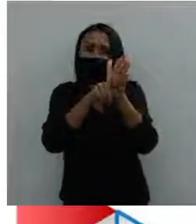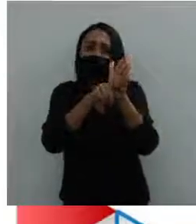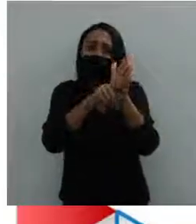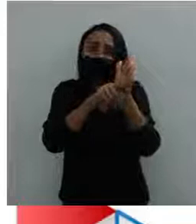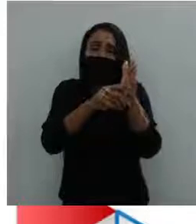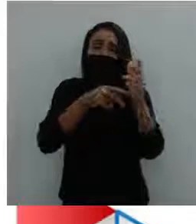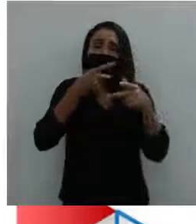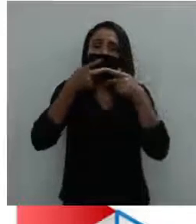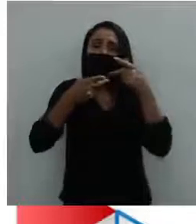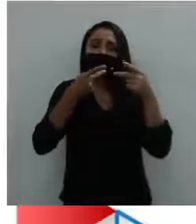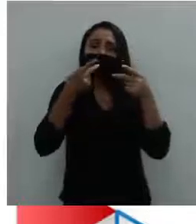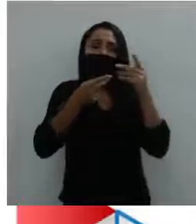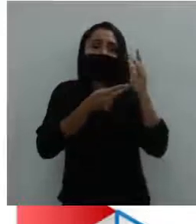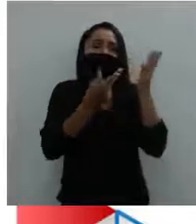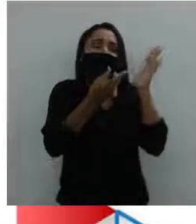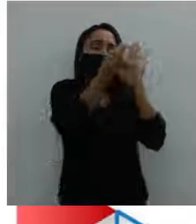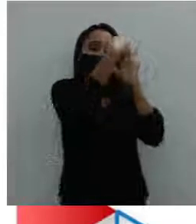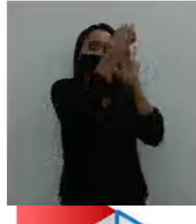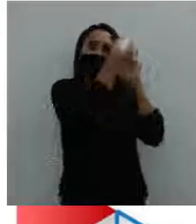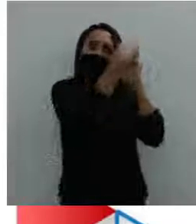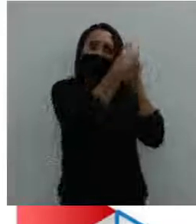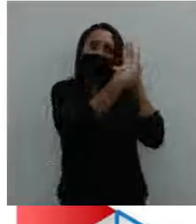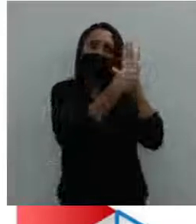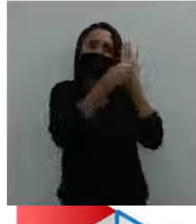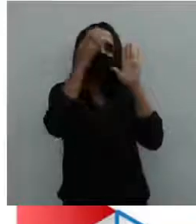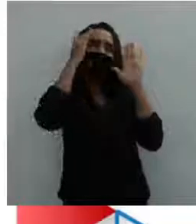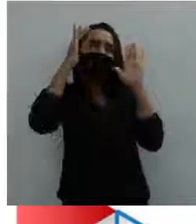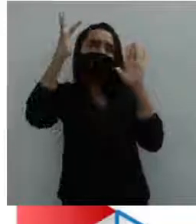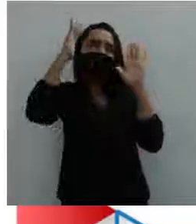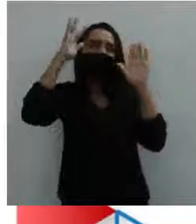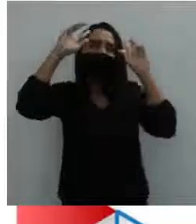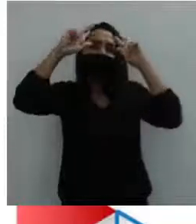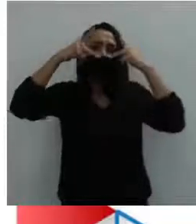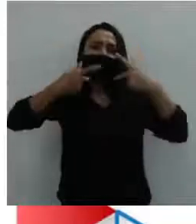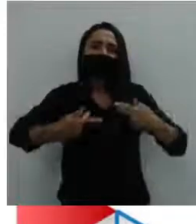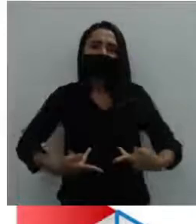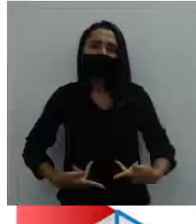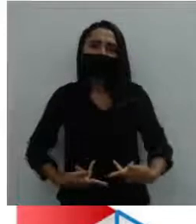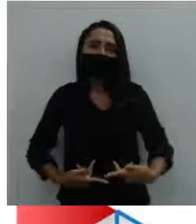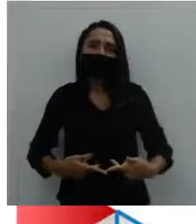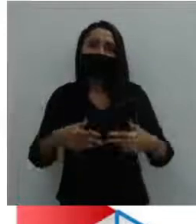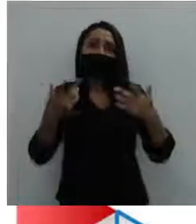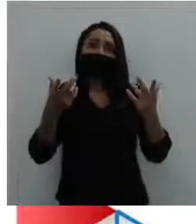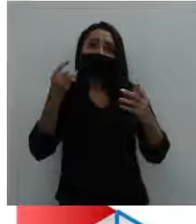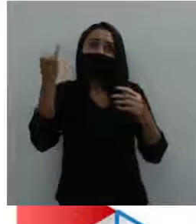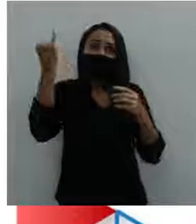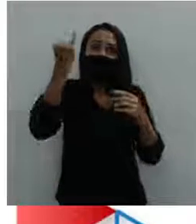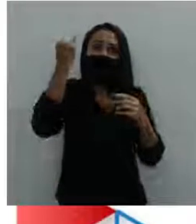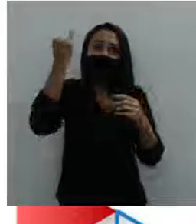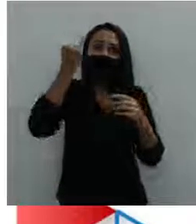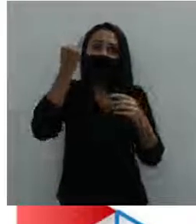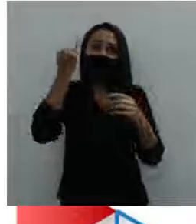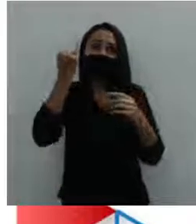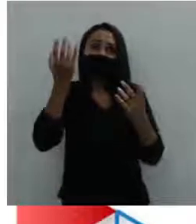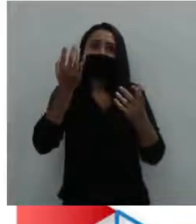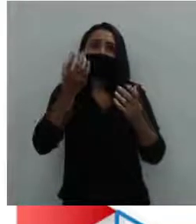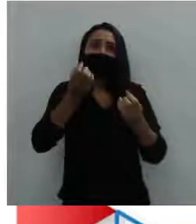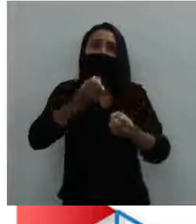escritos, que estão a serviço do imaginário humano e que se valem para serem produzidos